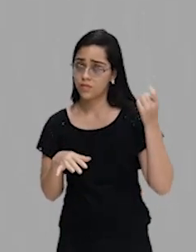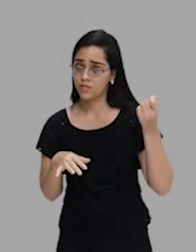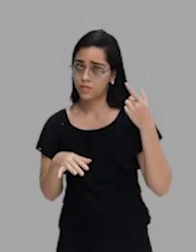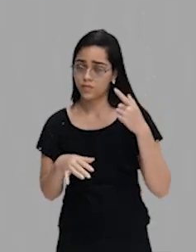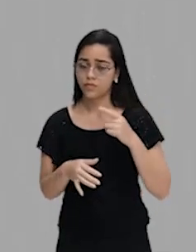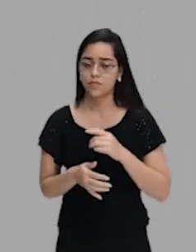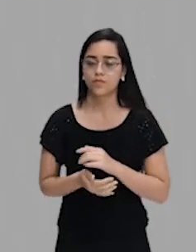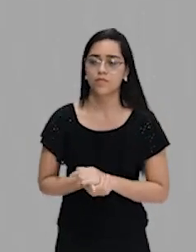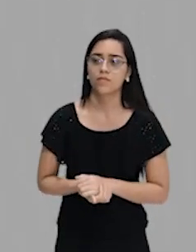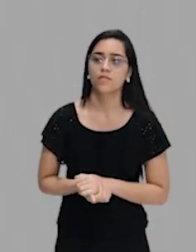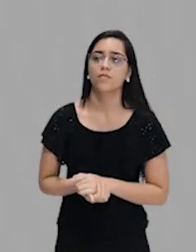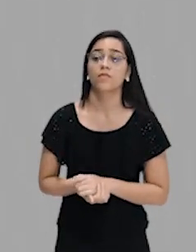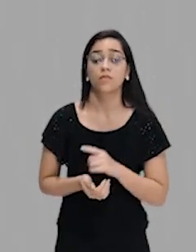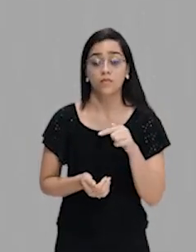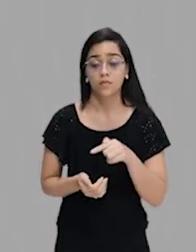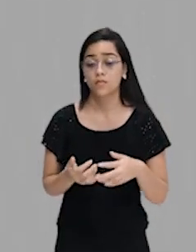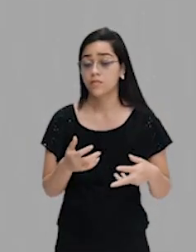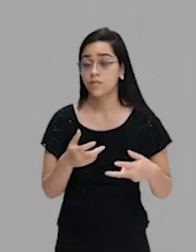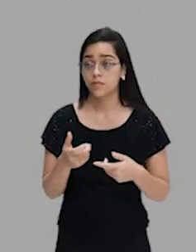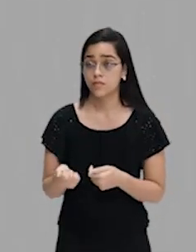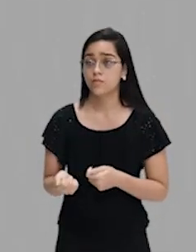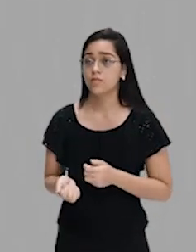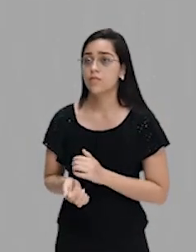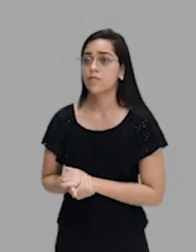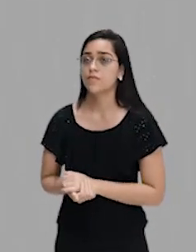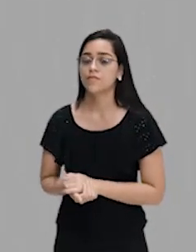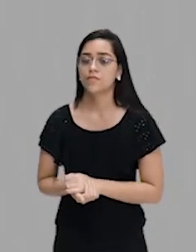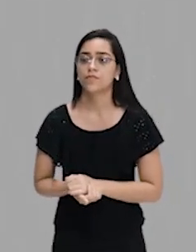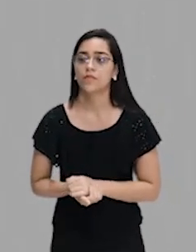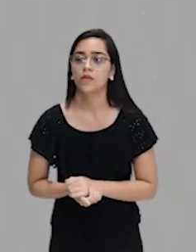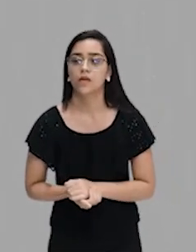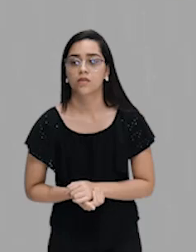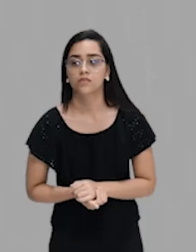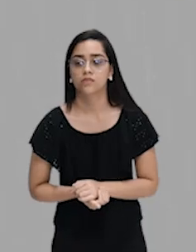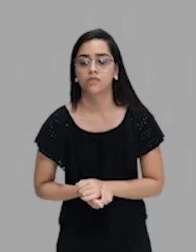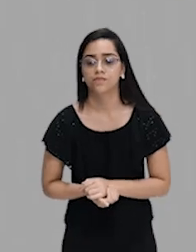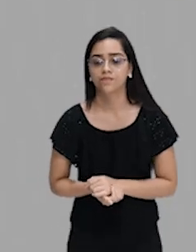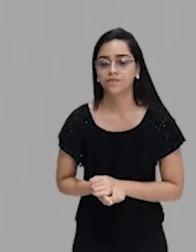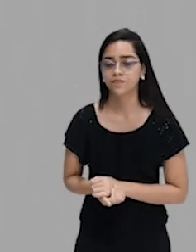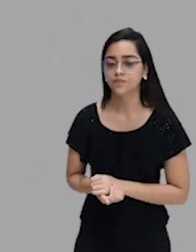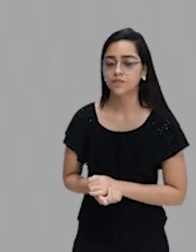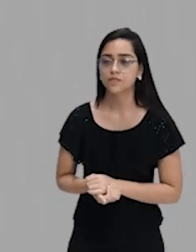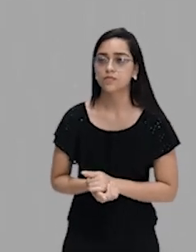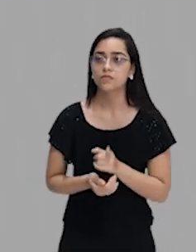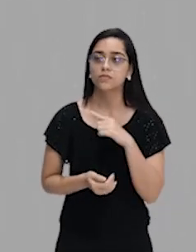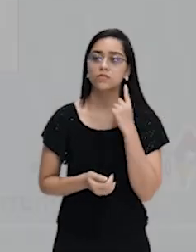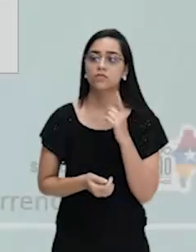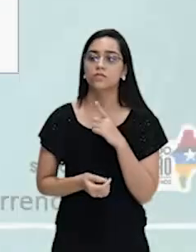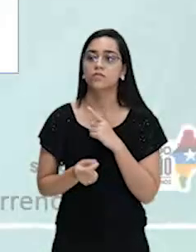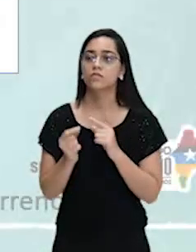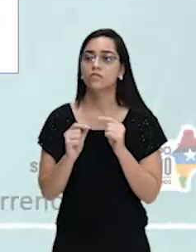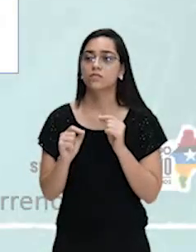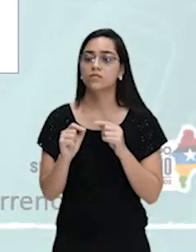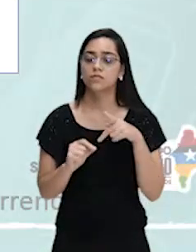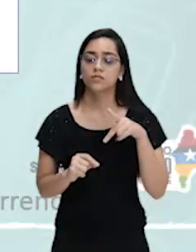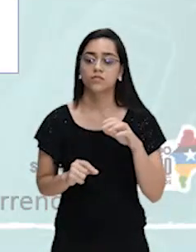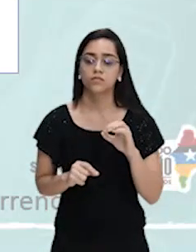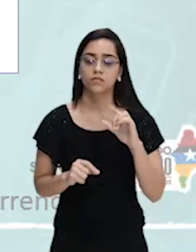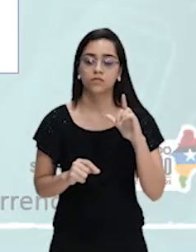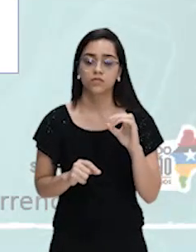Ok? E isso aqui da Terra. Isso aqui da Terra. Bom, aí nós entramos nos polos